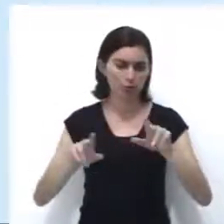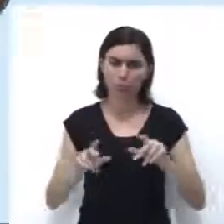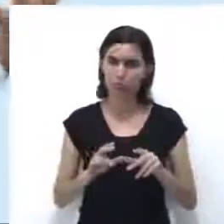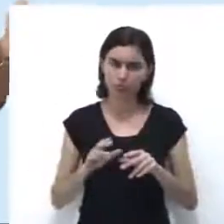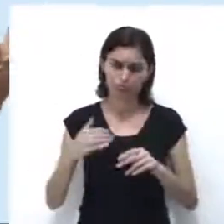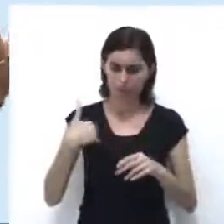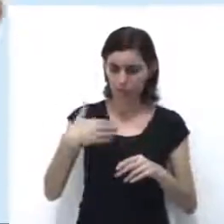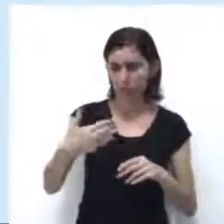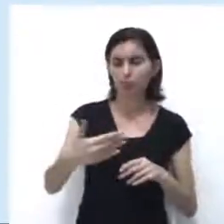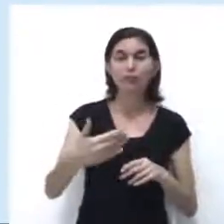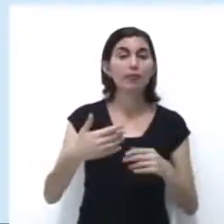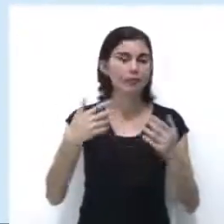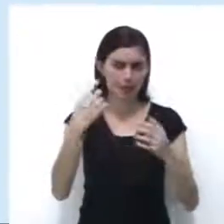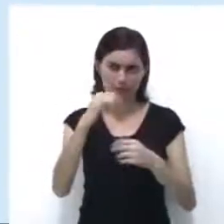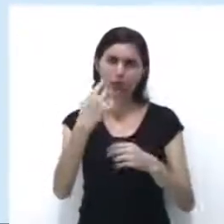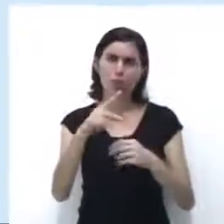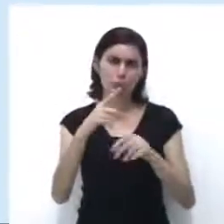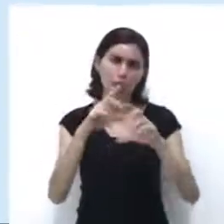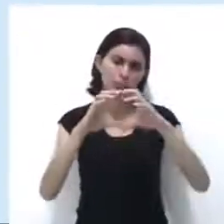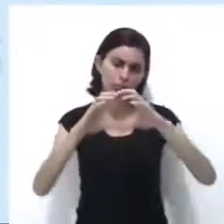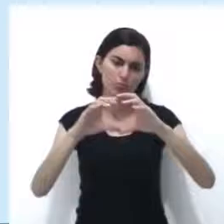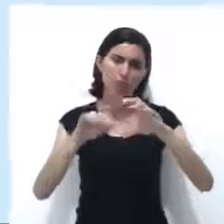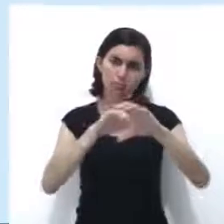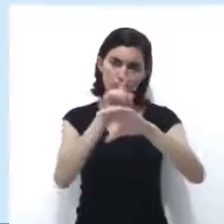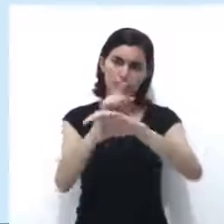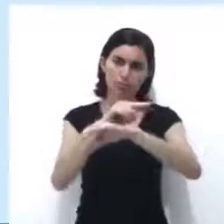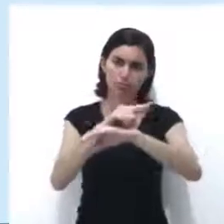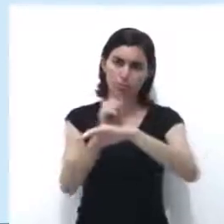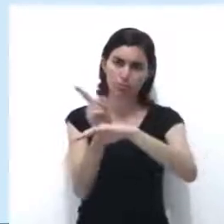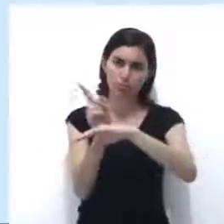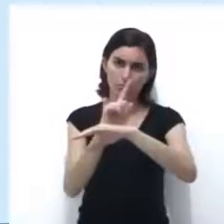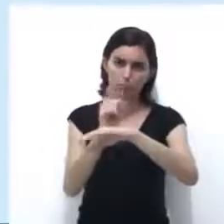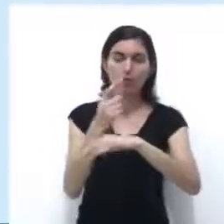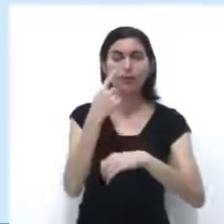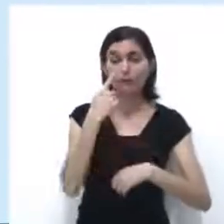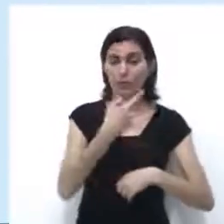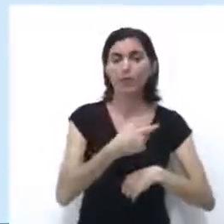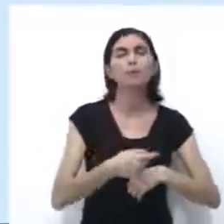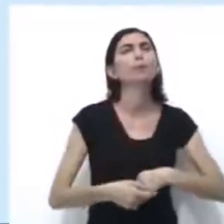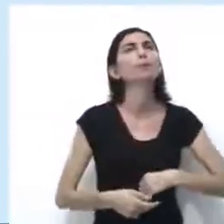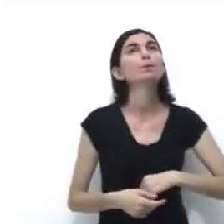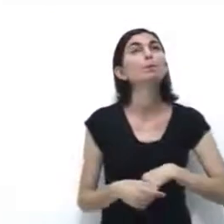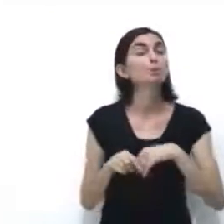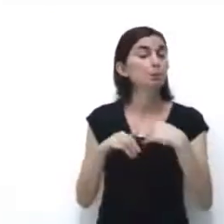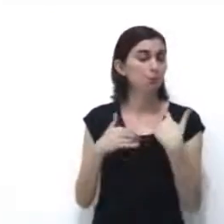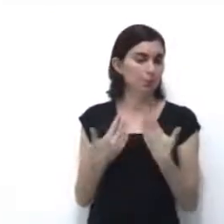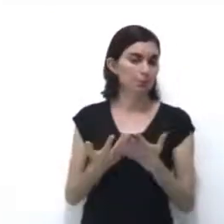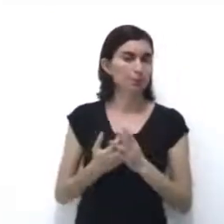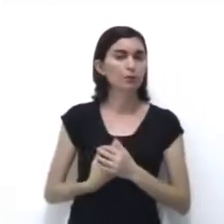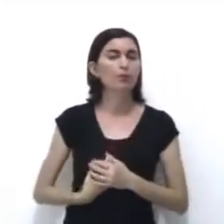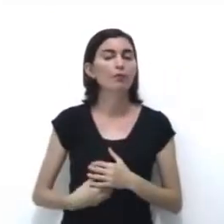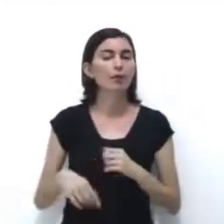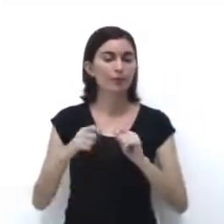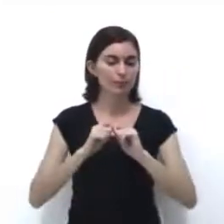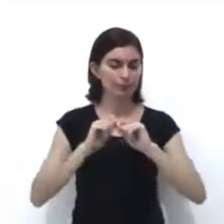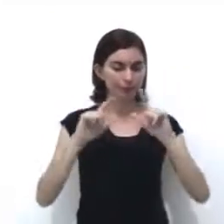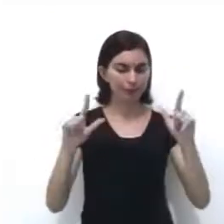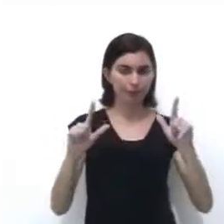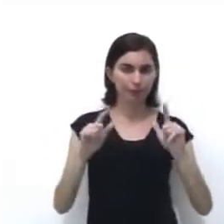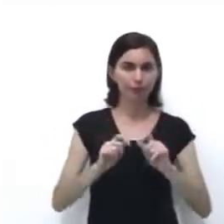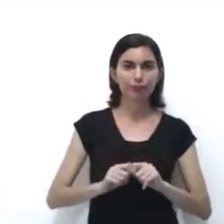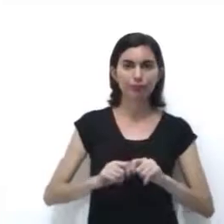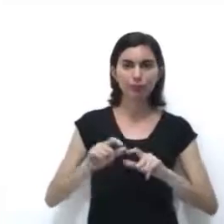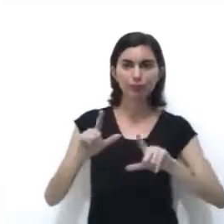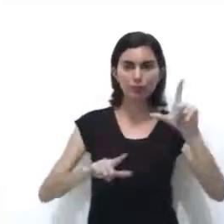situações cotidianas. Nesse caso aí, do relógio. Então, fica tranquilo aí. Vamos dar uma sacada aí. Então, galerinha, conforme aparece aí na